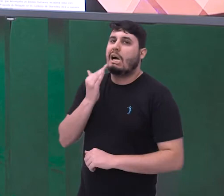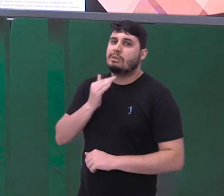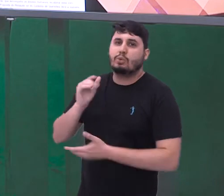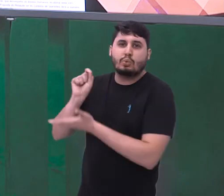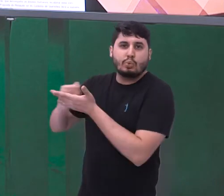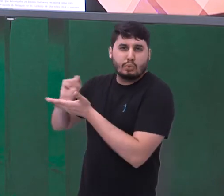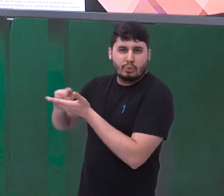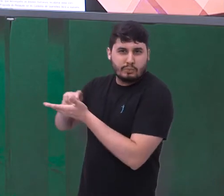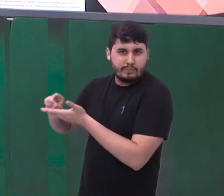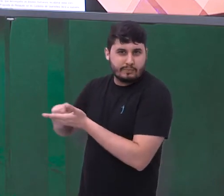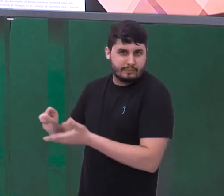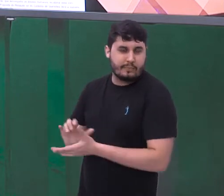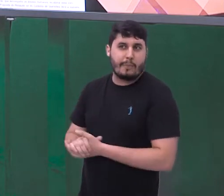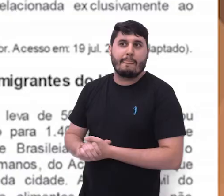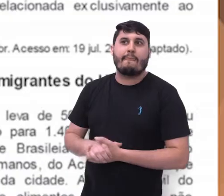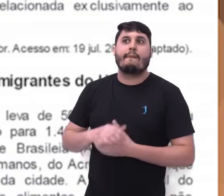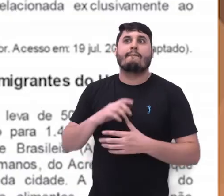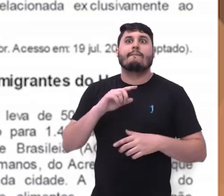ler.